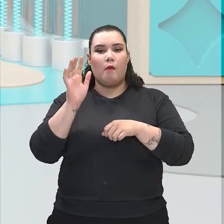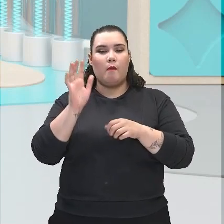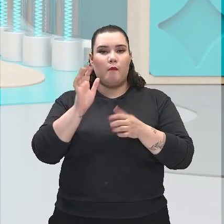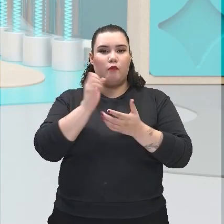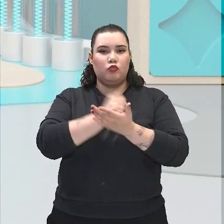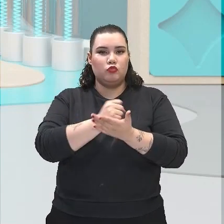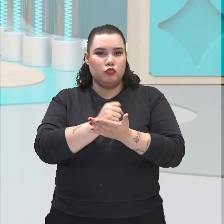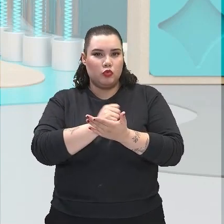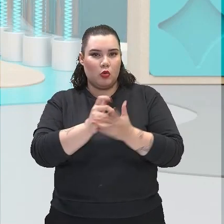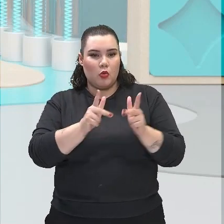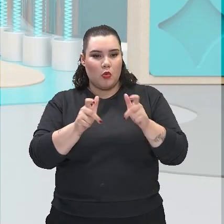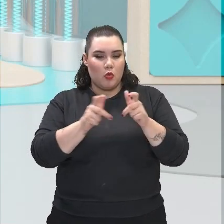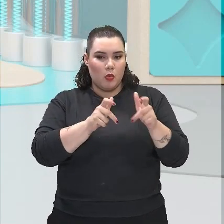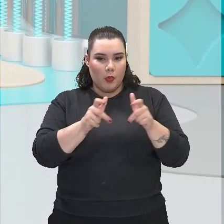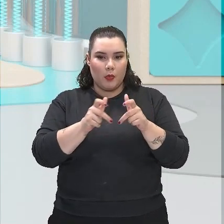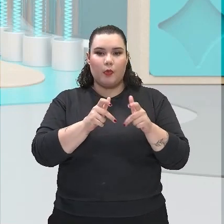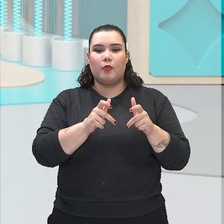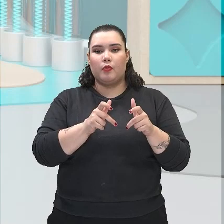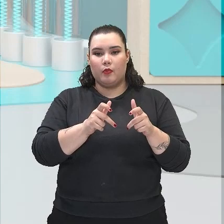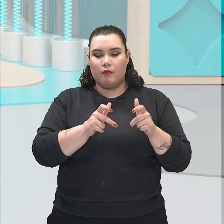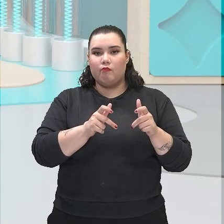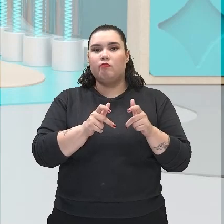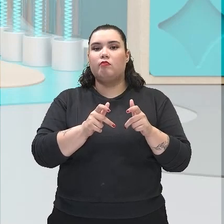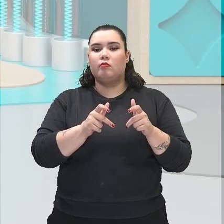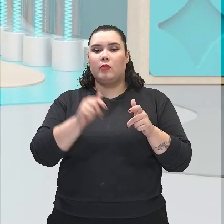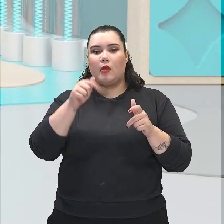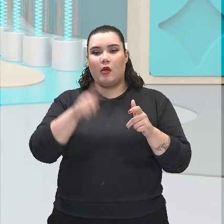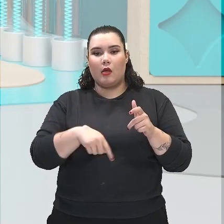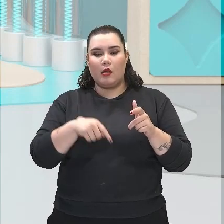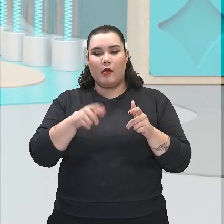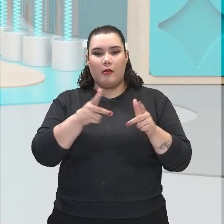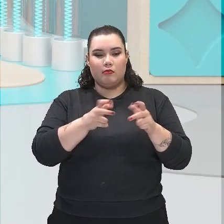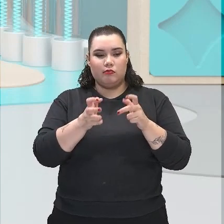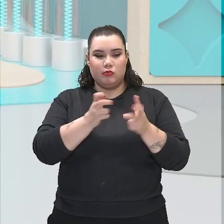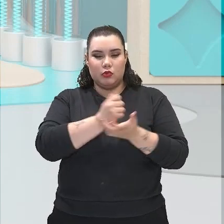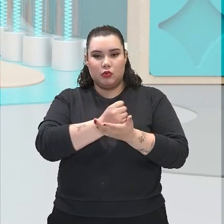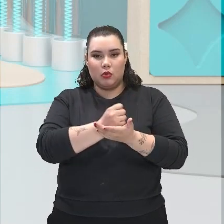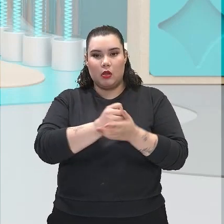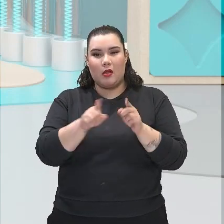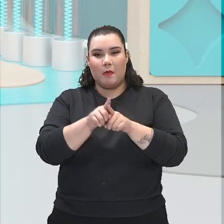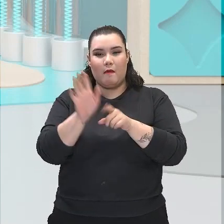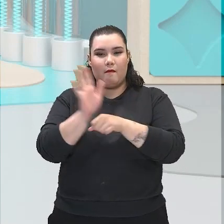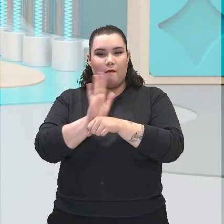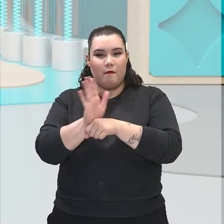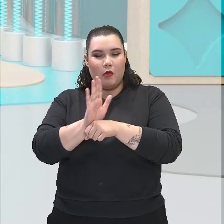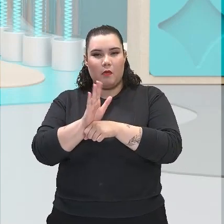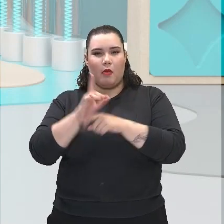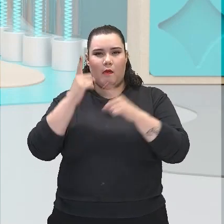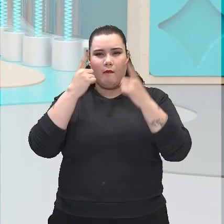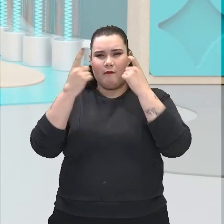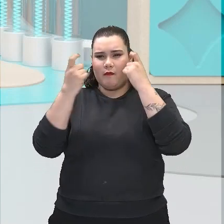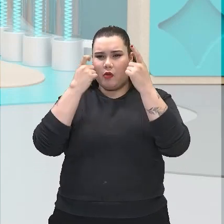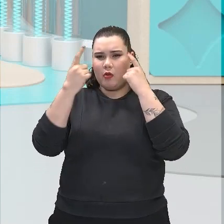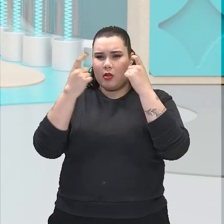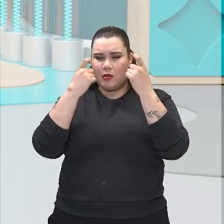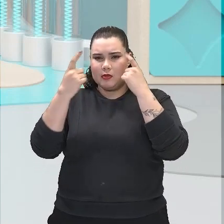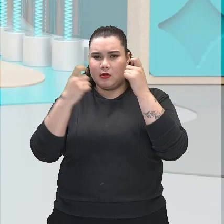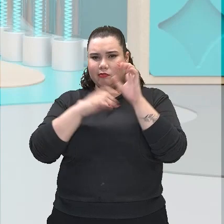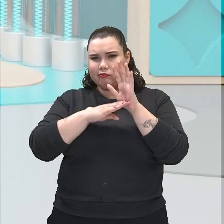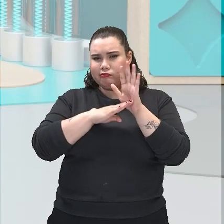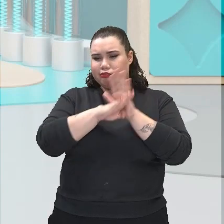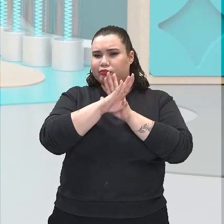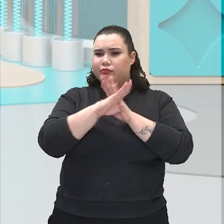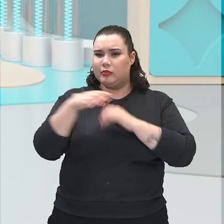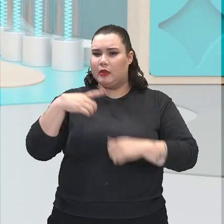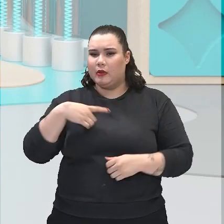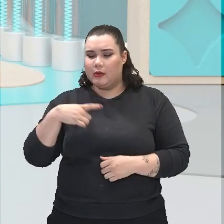de entretenimento, que é exatamente jogos, certo, de videogames e filmes que possuem cenas violentas.